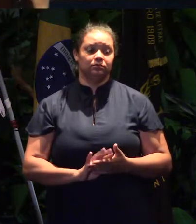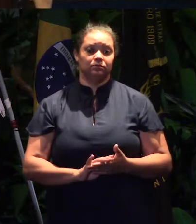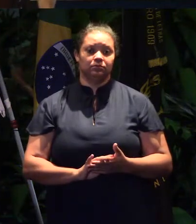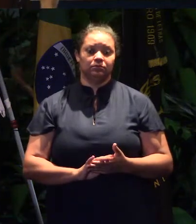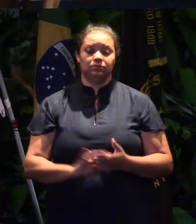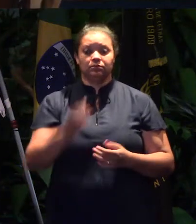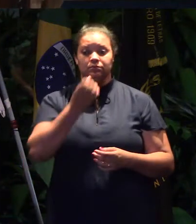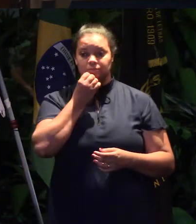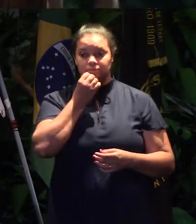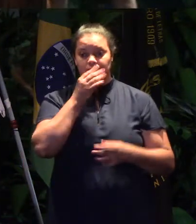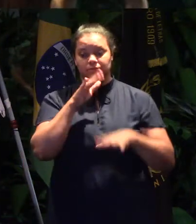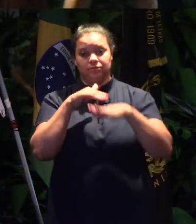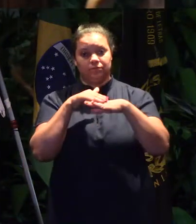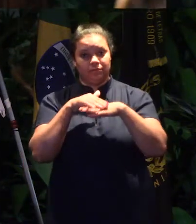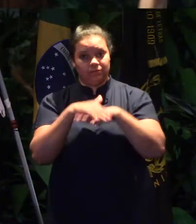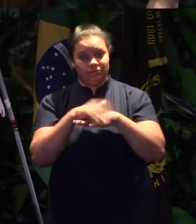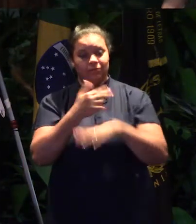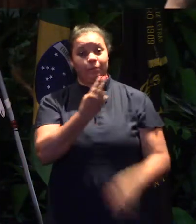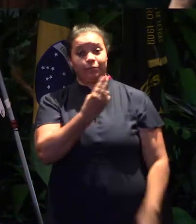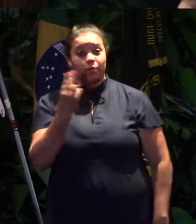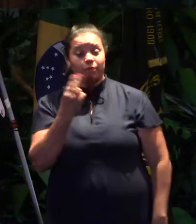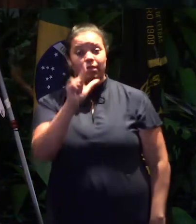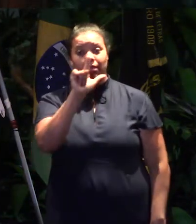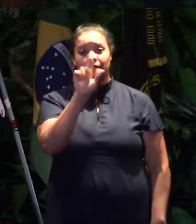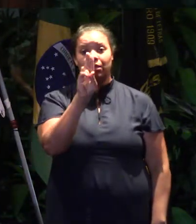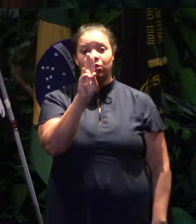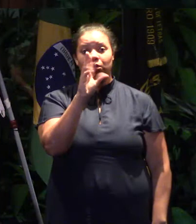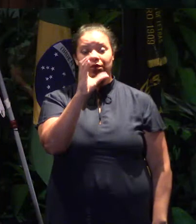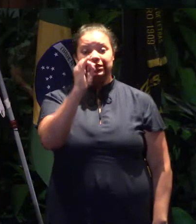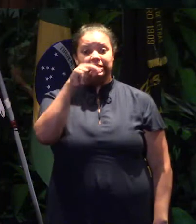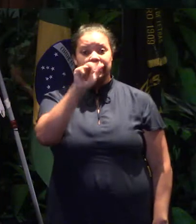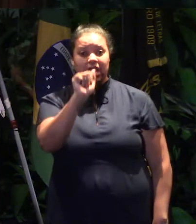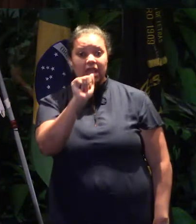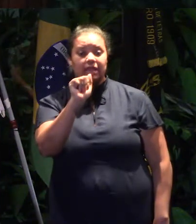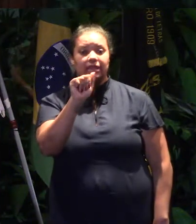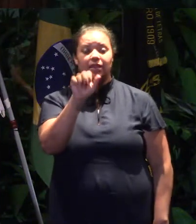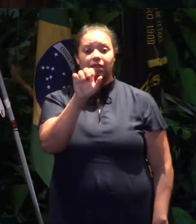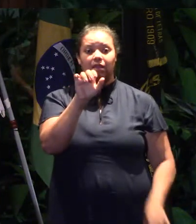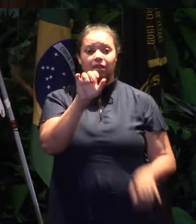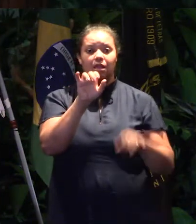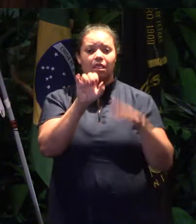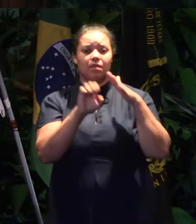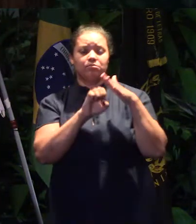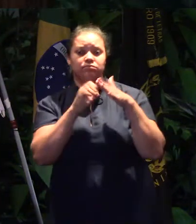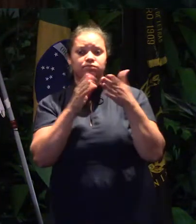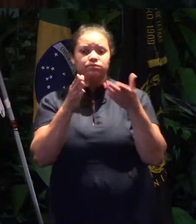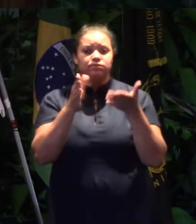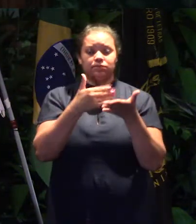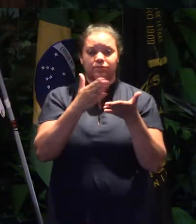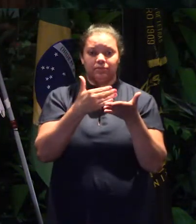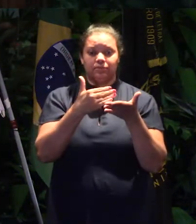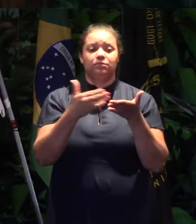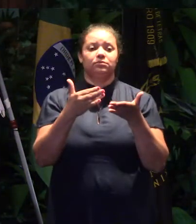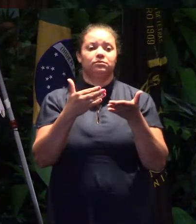Boa noite a todos. Eu sou a Luciana Tanuri, editora da Quixote Do. Estou aqui hoje representando